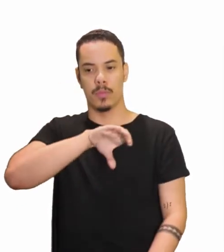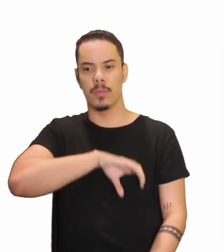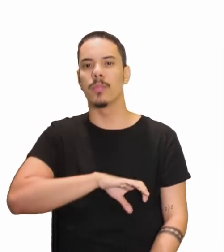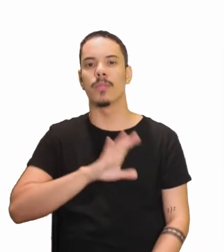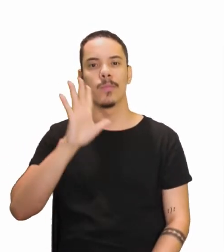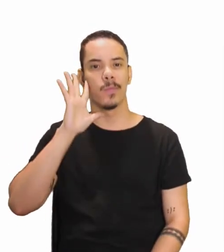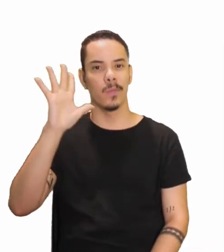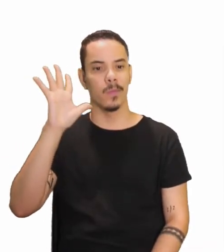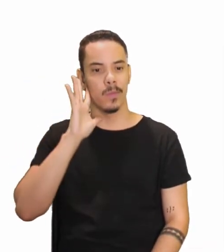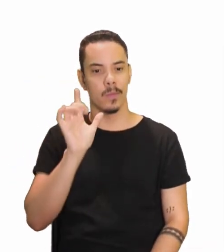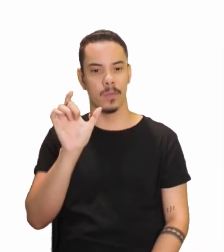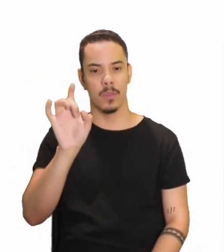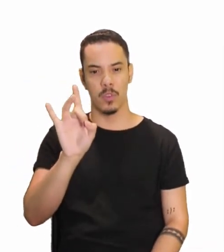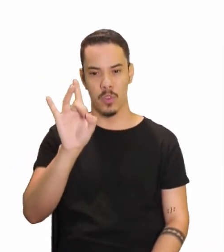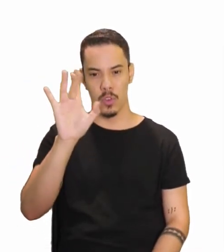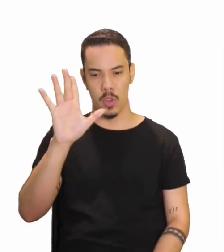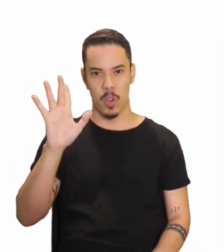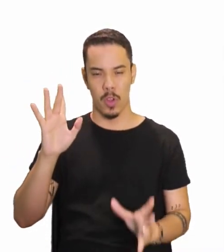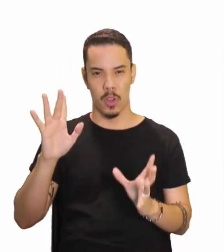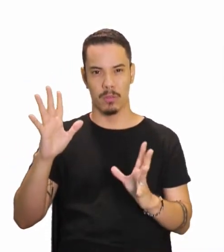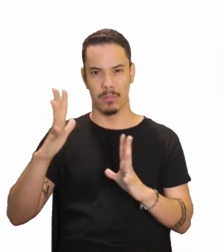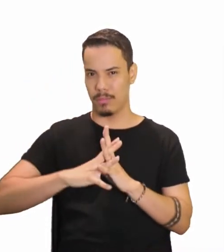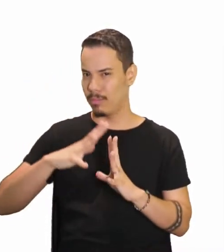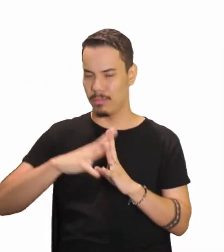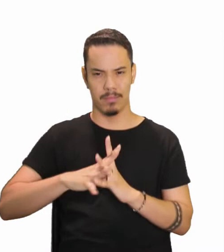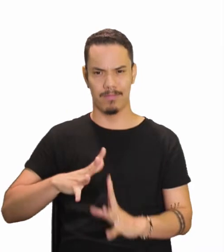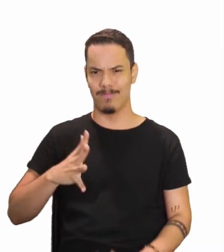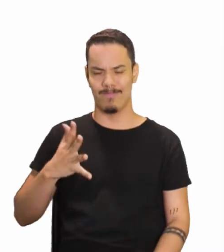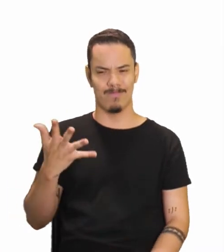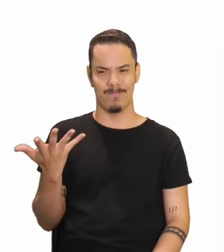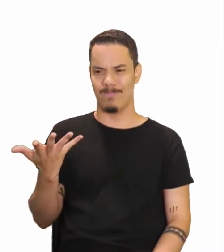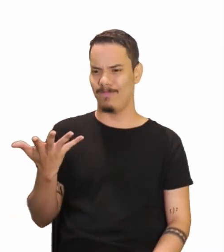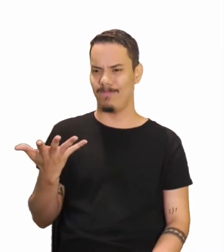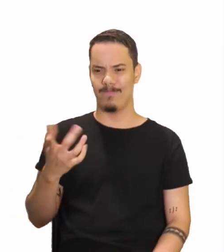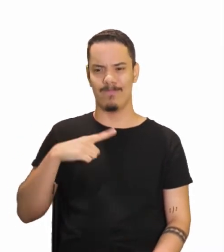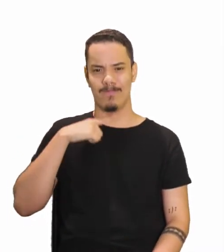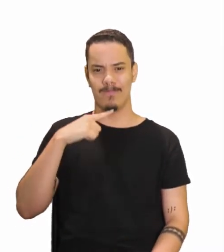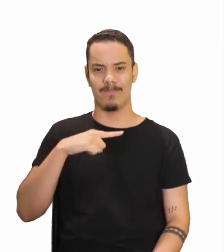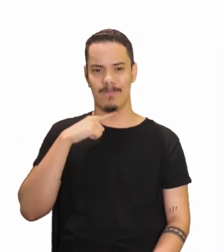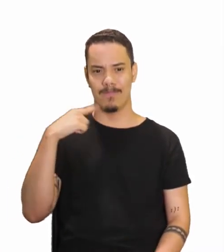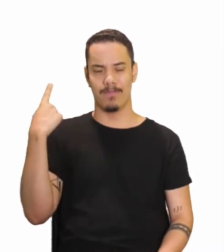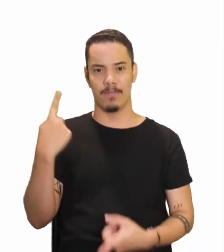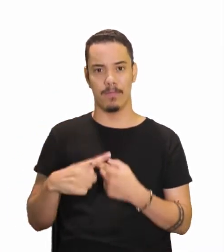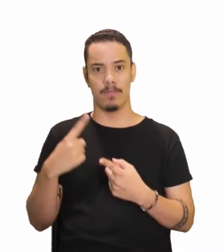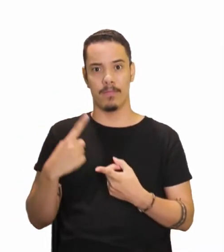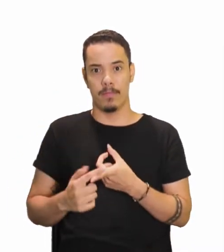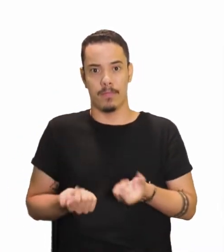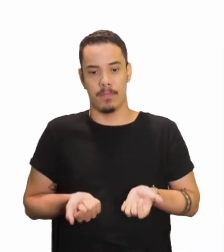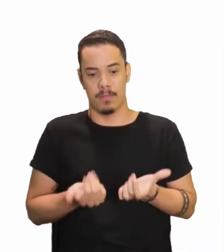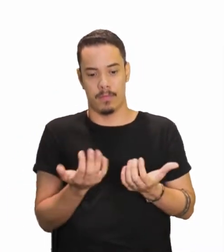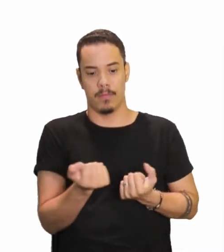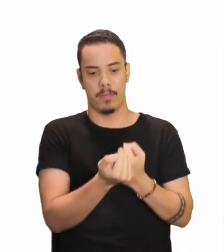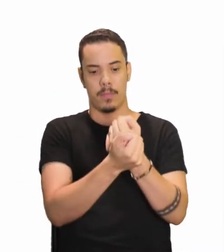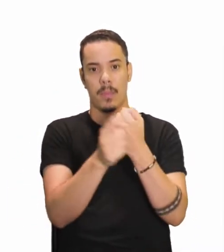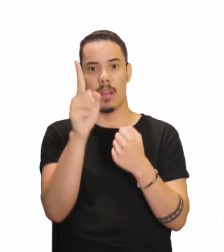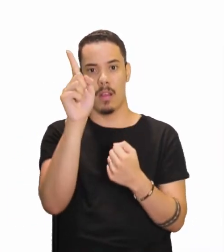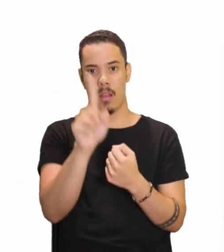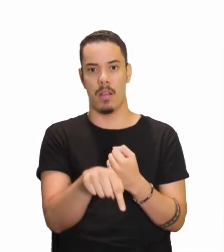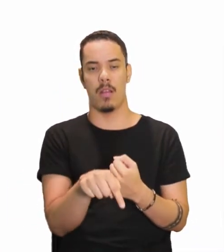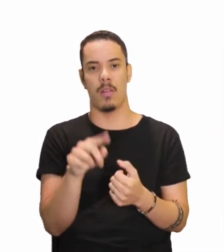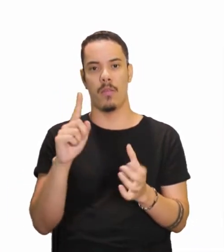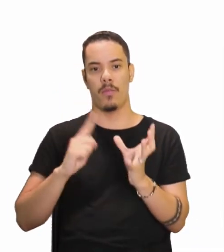uma palavra só com consoante. Não tem como ter som. Quem permite essa sonorização são as